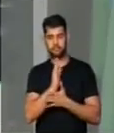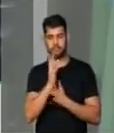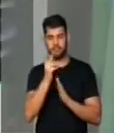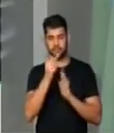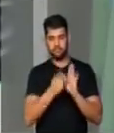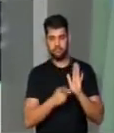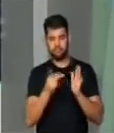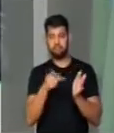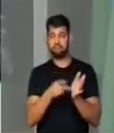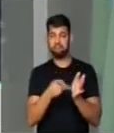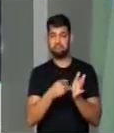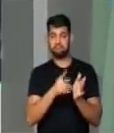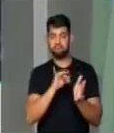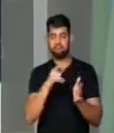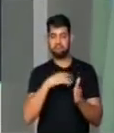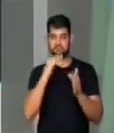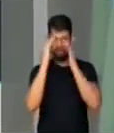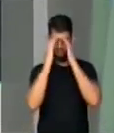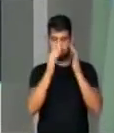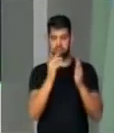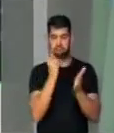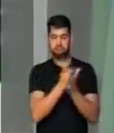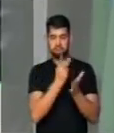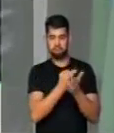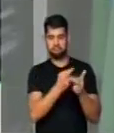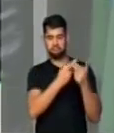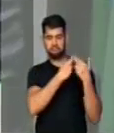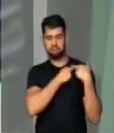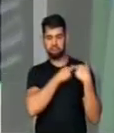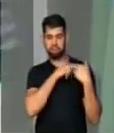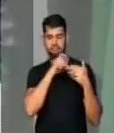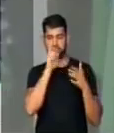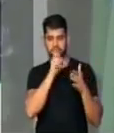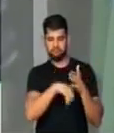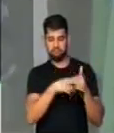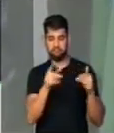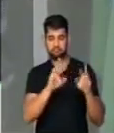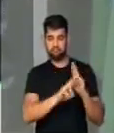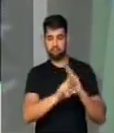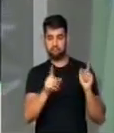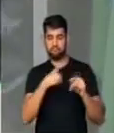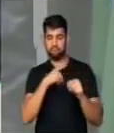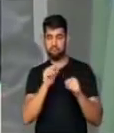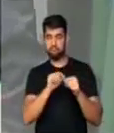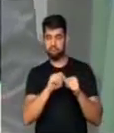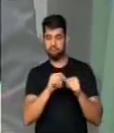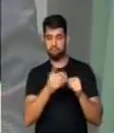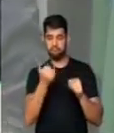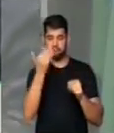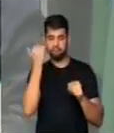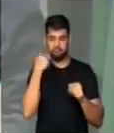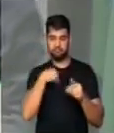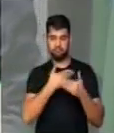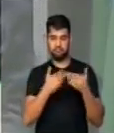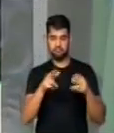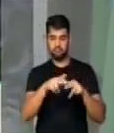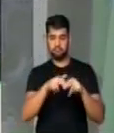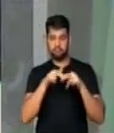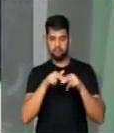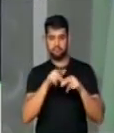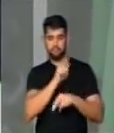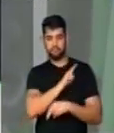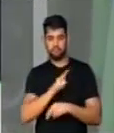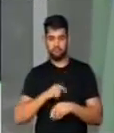que verdadeiramente será cumprida com responsabilidade fiscal, diferente do que era feito anteriormente. Portanto,